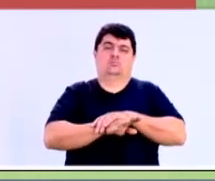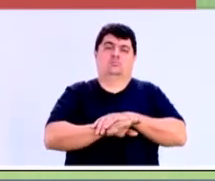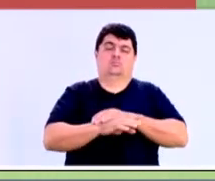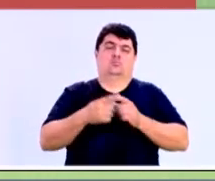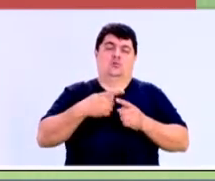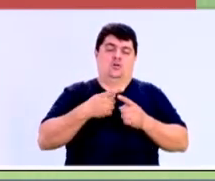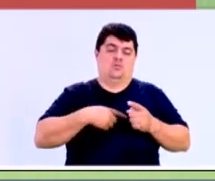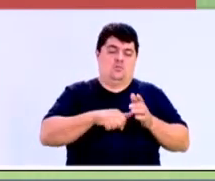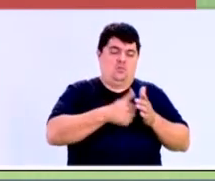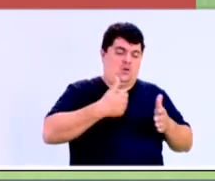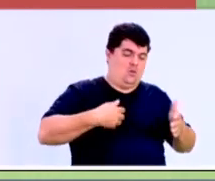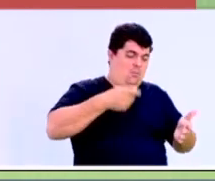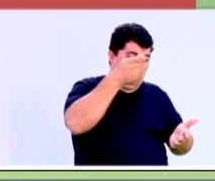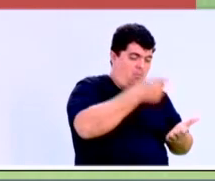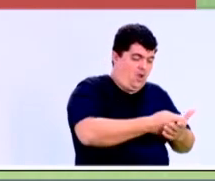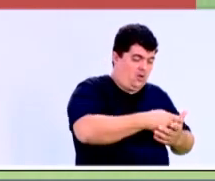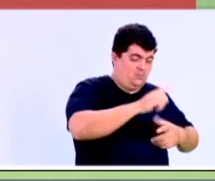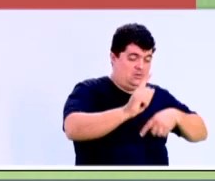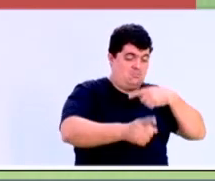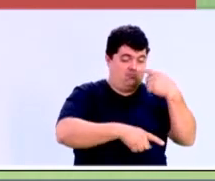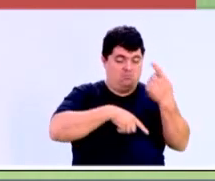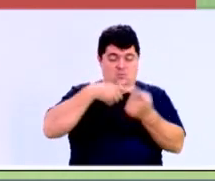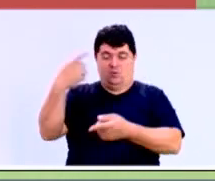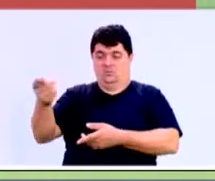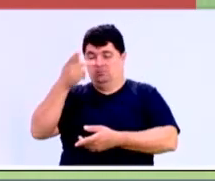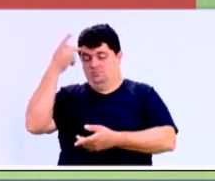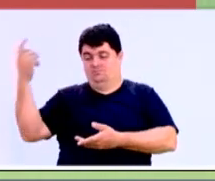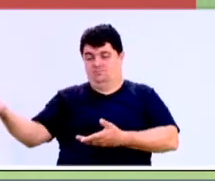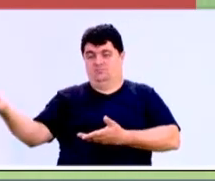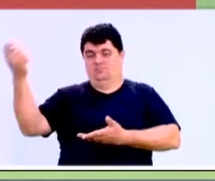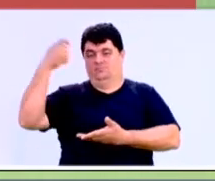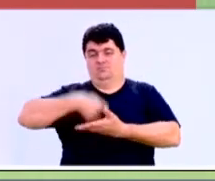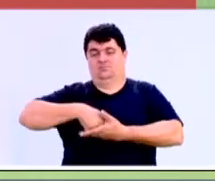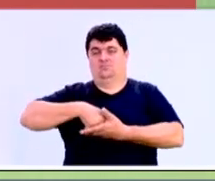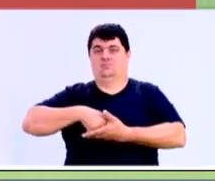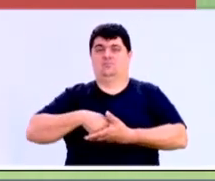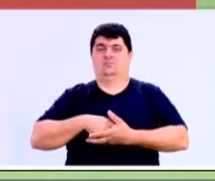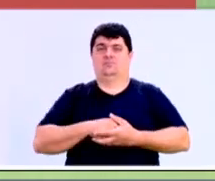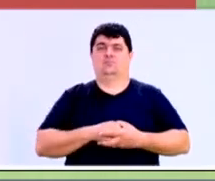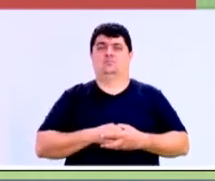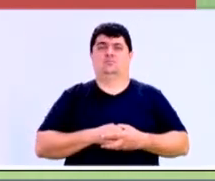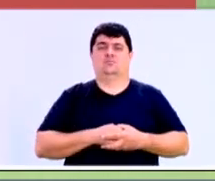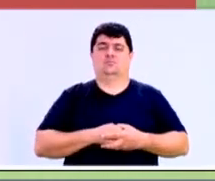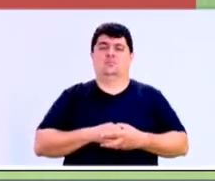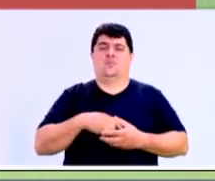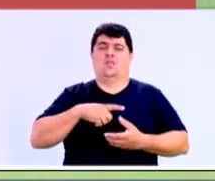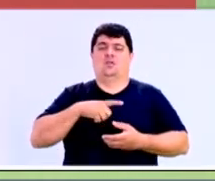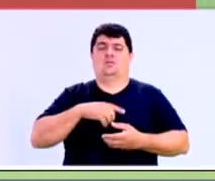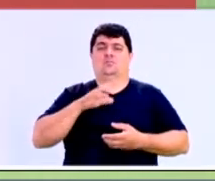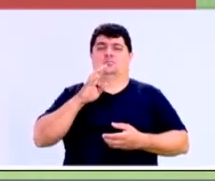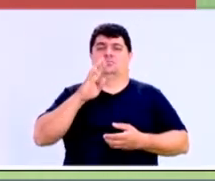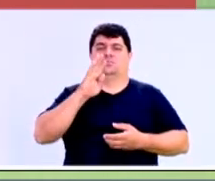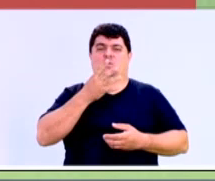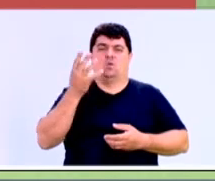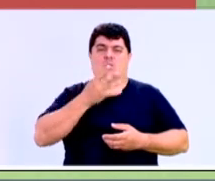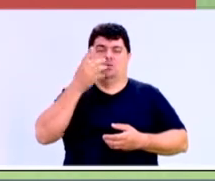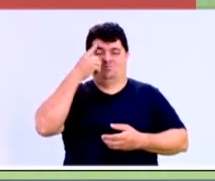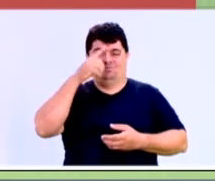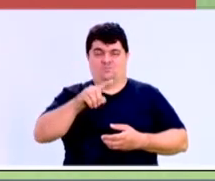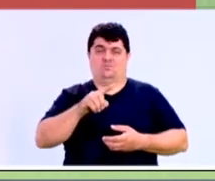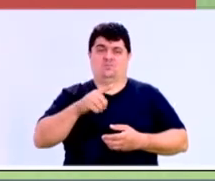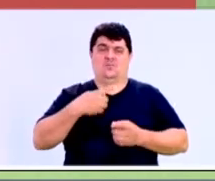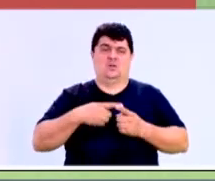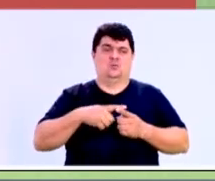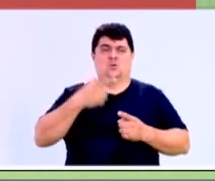Ok? Meu ciclo de caixa. Então, esse meu ciclo de caixa demora 43,94 dias, que eu tenho que arrumar outros recursos que